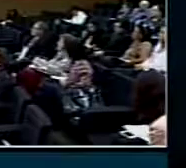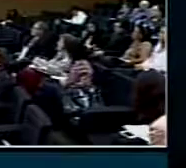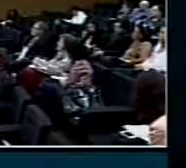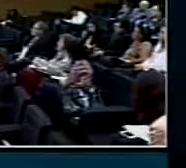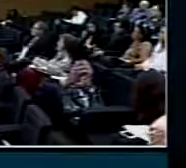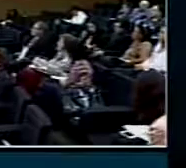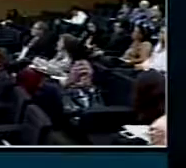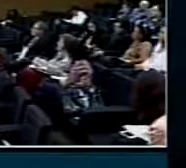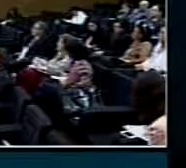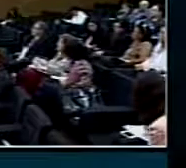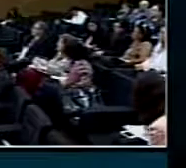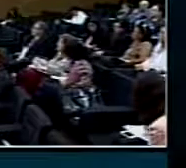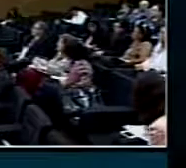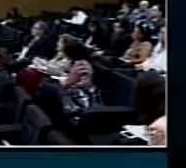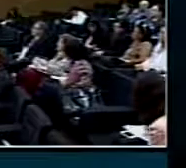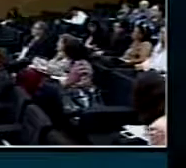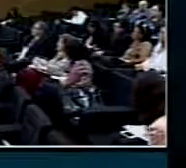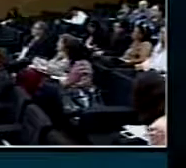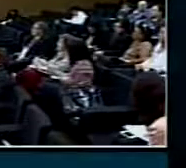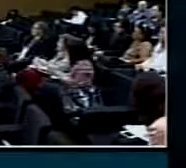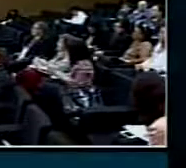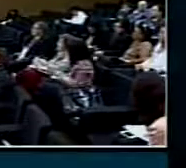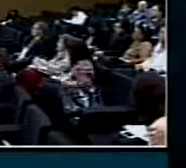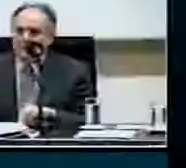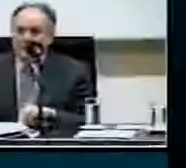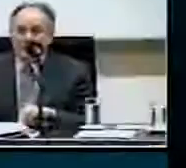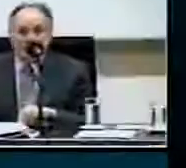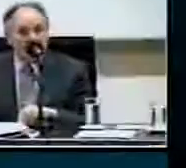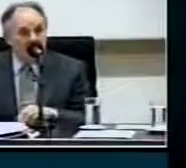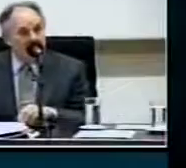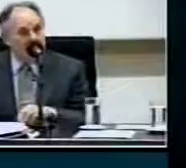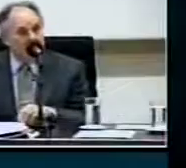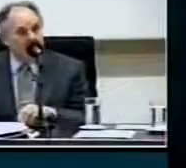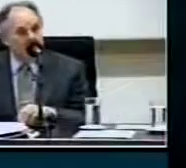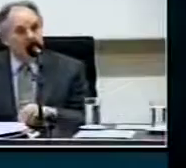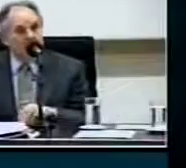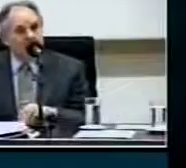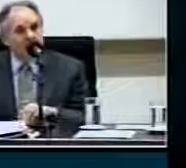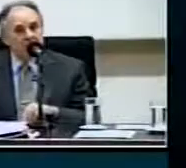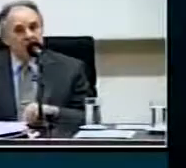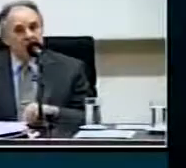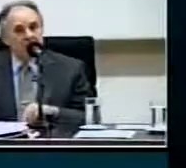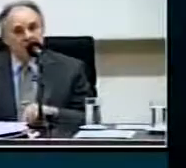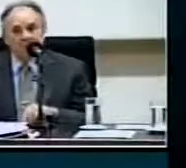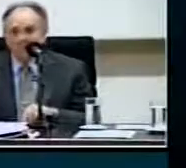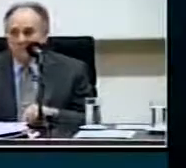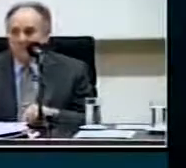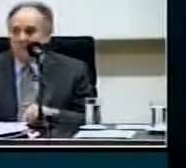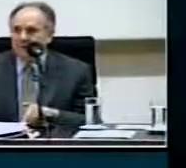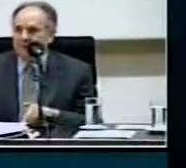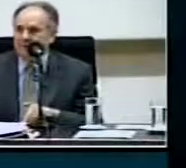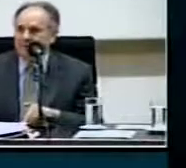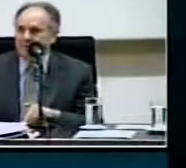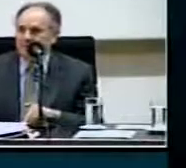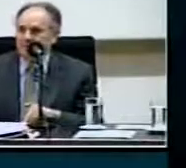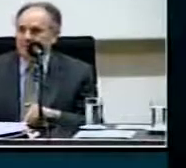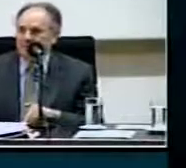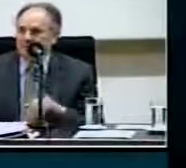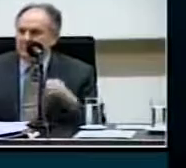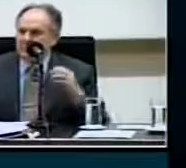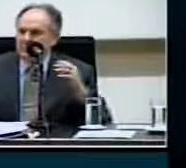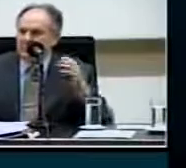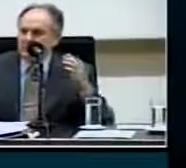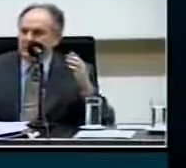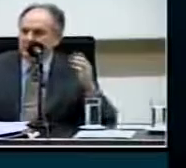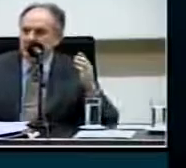população foi para a rua, porque ela sente que ela vê esses estádios maravilhosos e ela chega muitas vezes, não consegue um exame especializado,